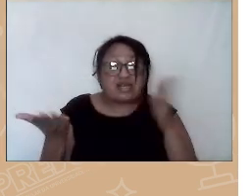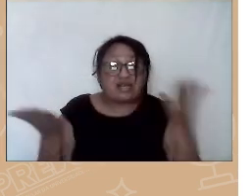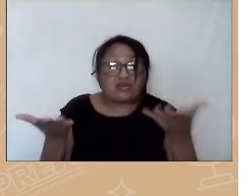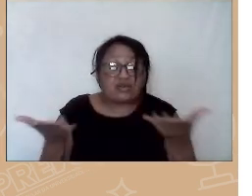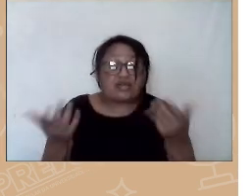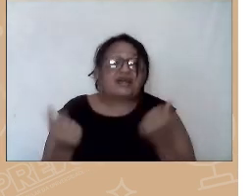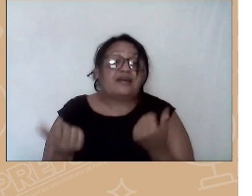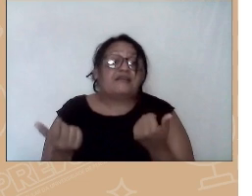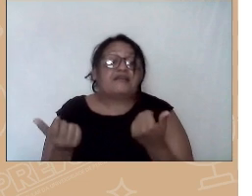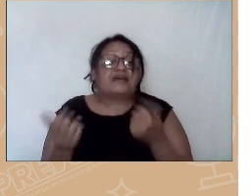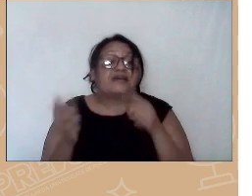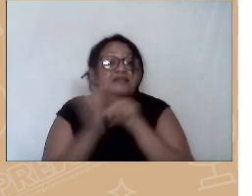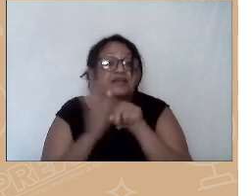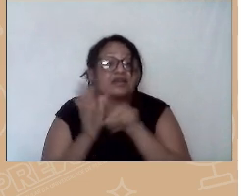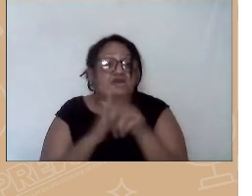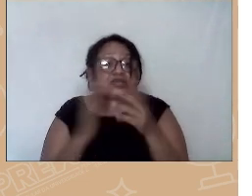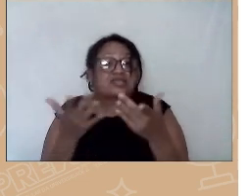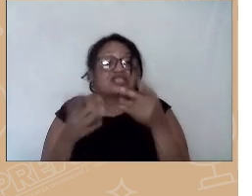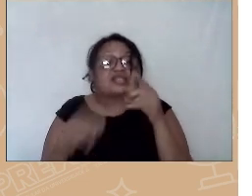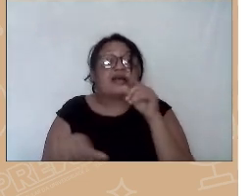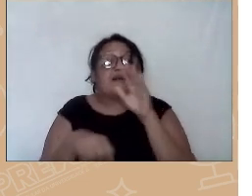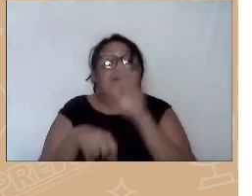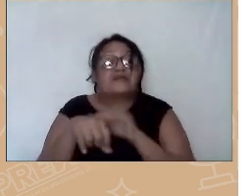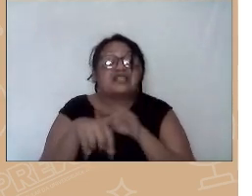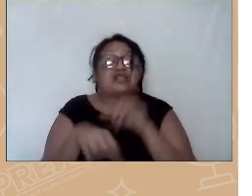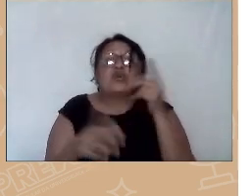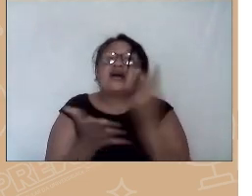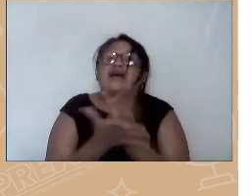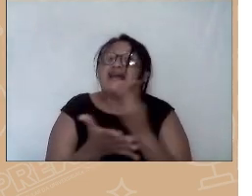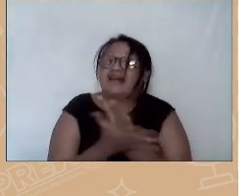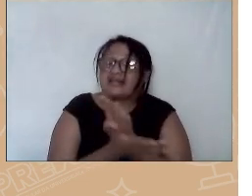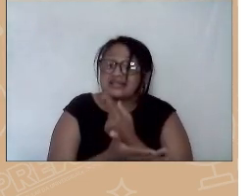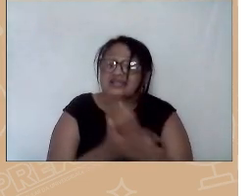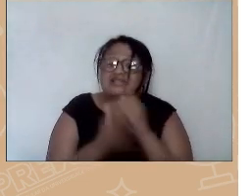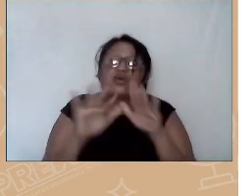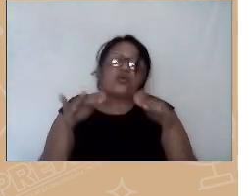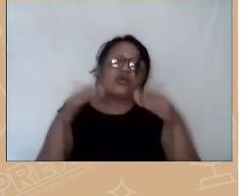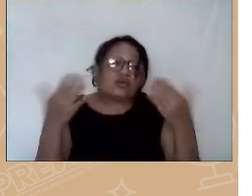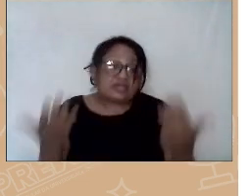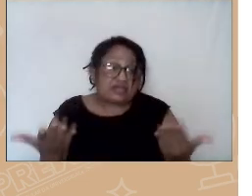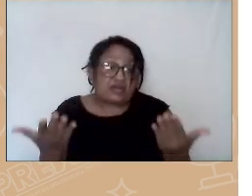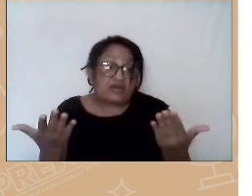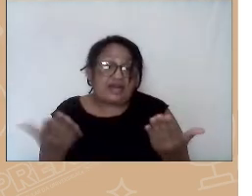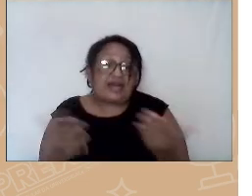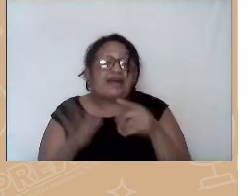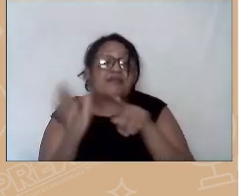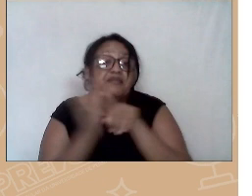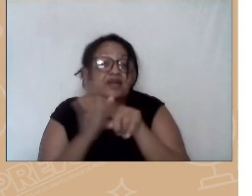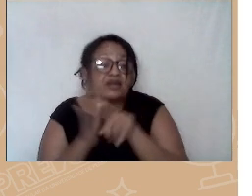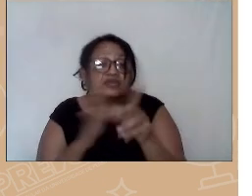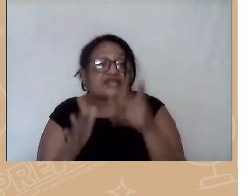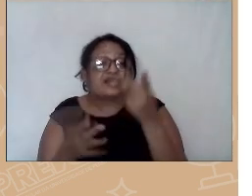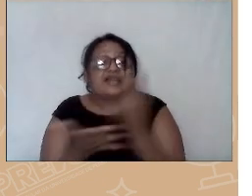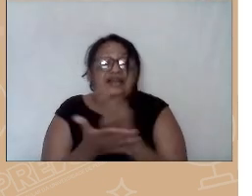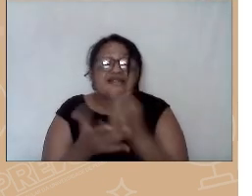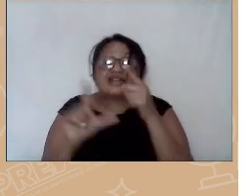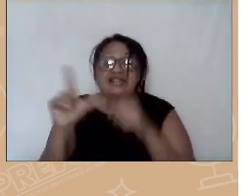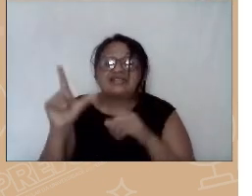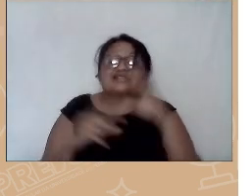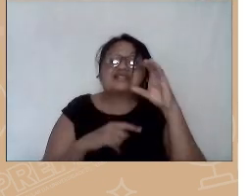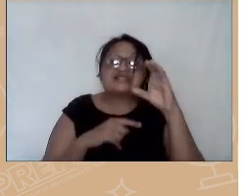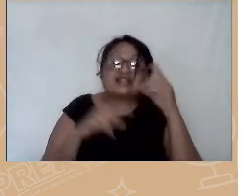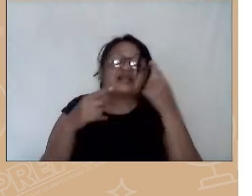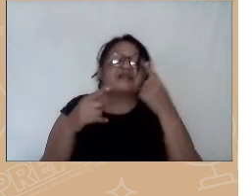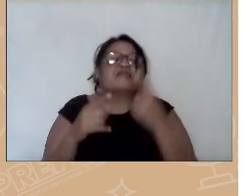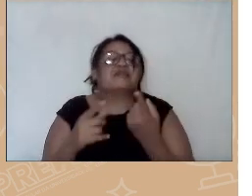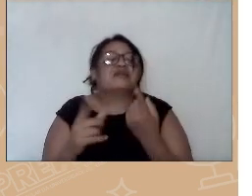que está pedindo aqui a questão incorreta aparentemente a questão incorreta é a letra C por aqueles motivos que eu